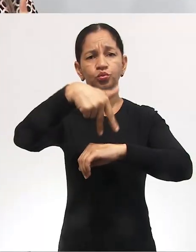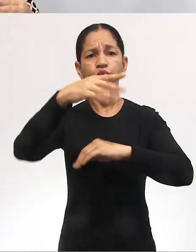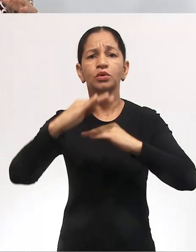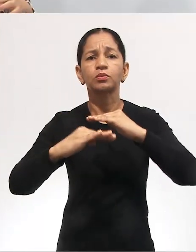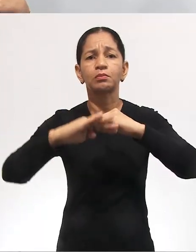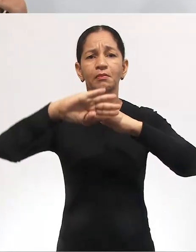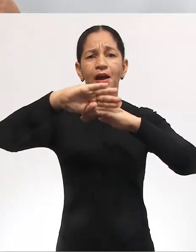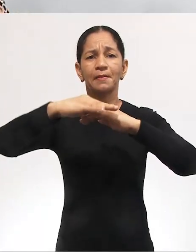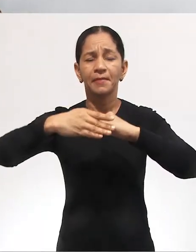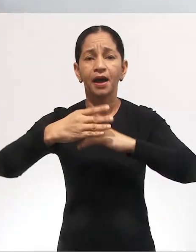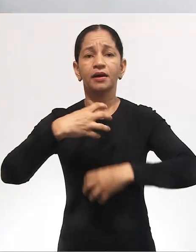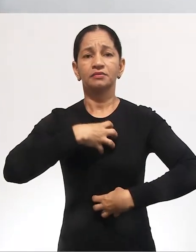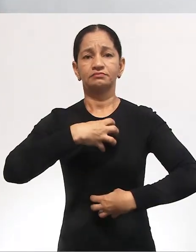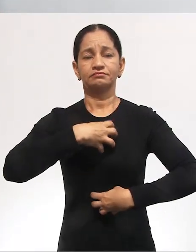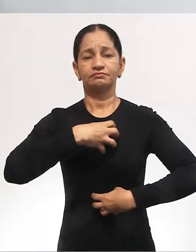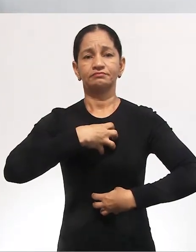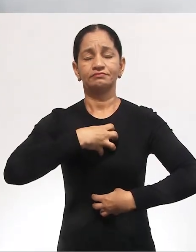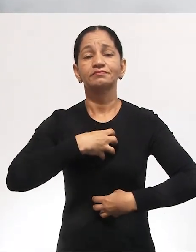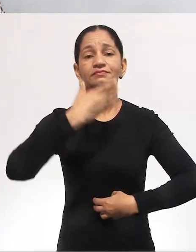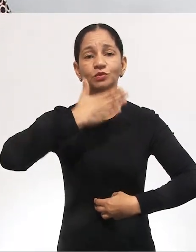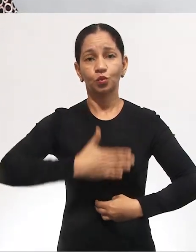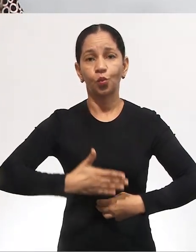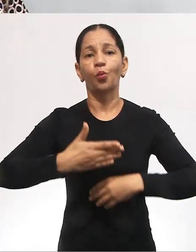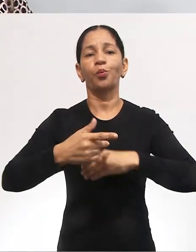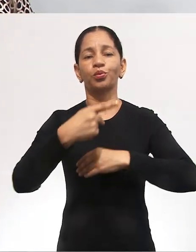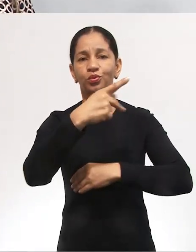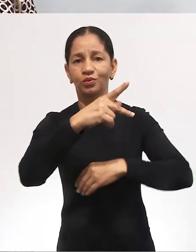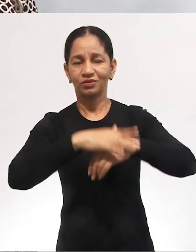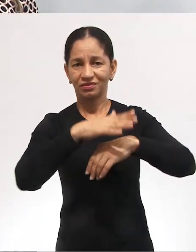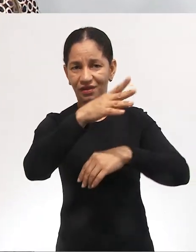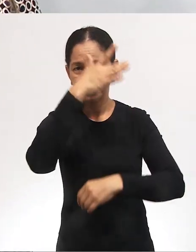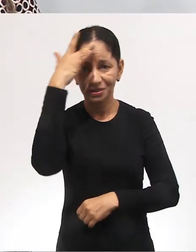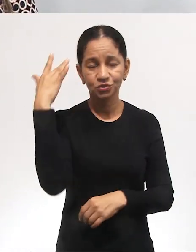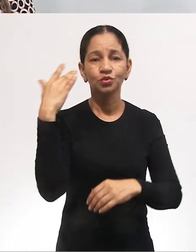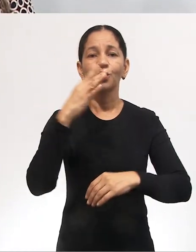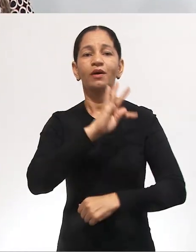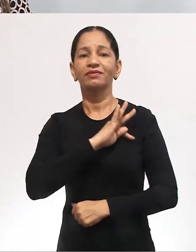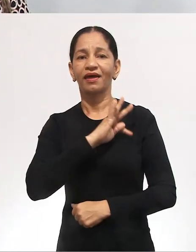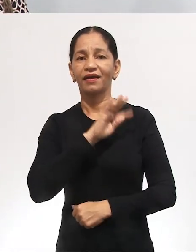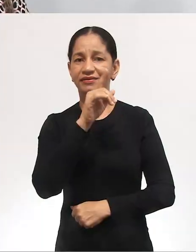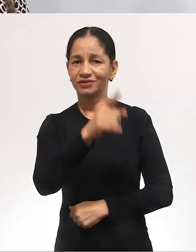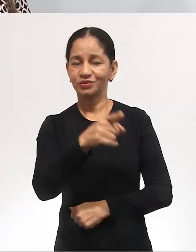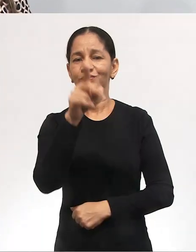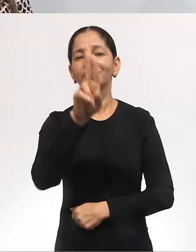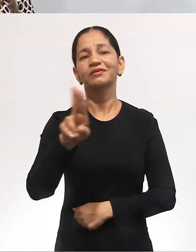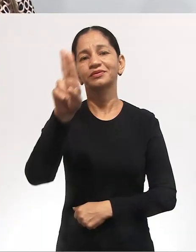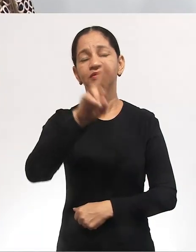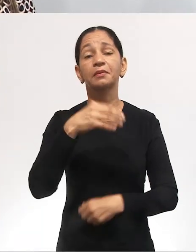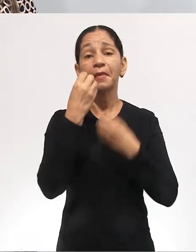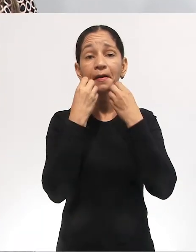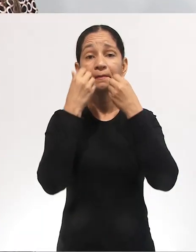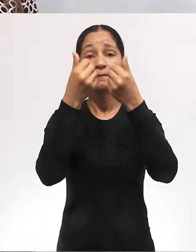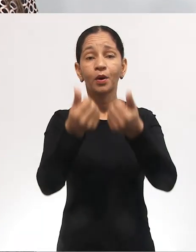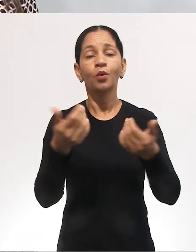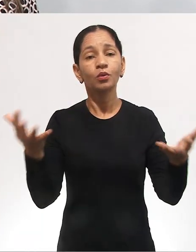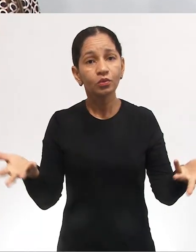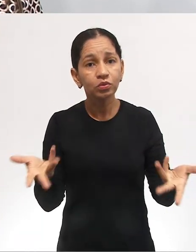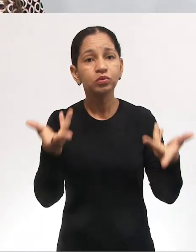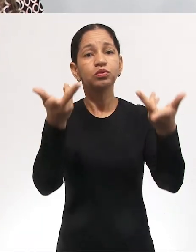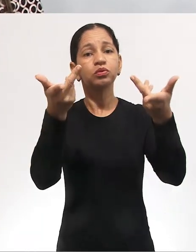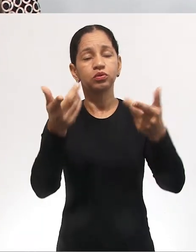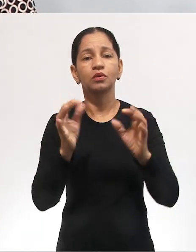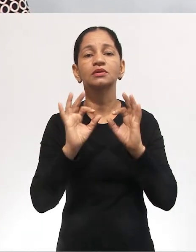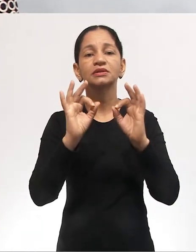inclinação. Então, todos esses aspectos, eles têm que ser levados em consideração para ter um bom desenvolvimento no seu ambiente